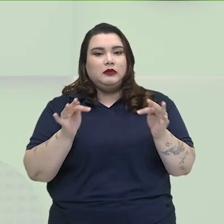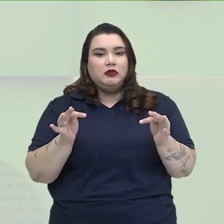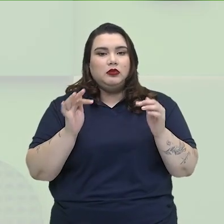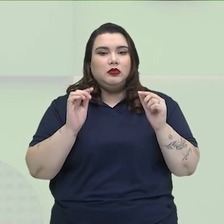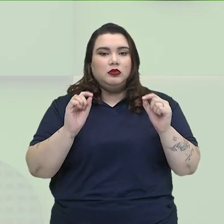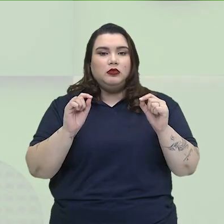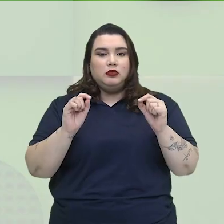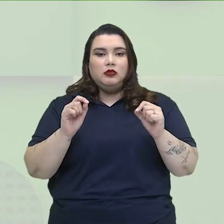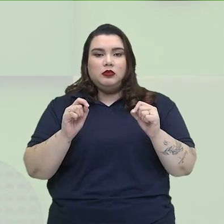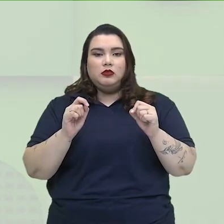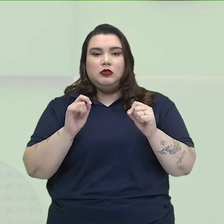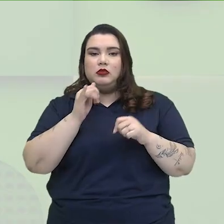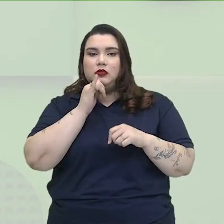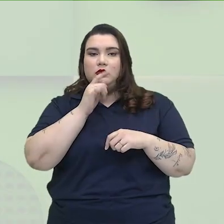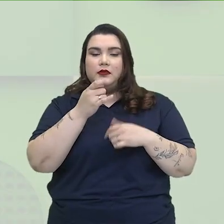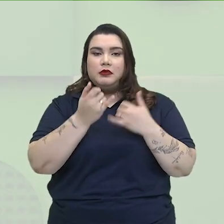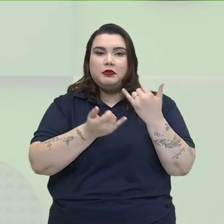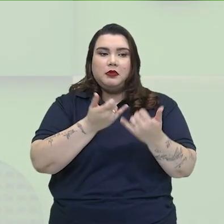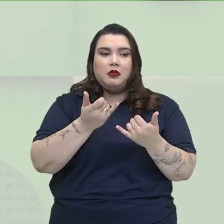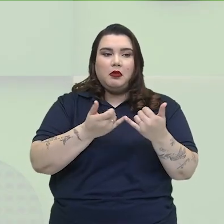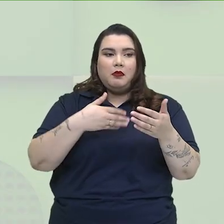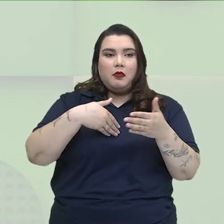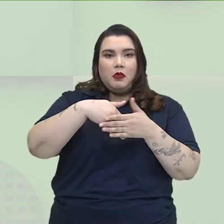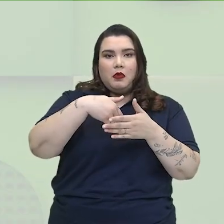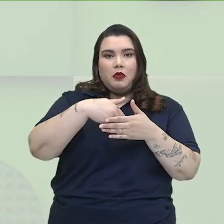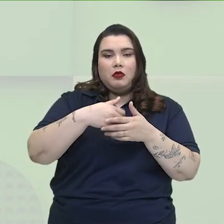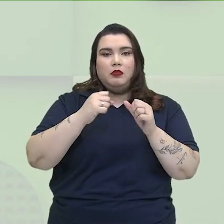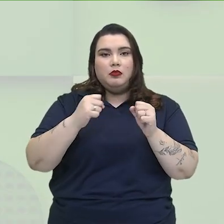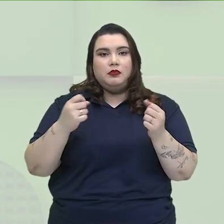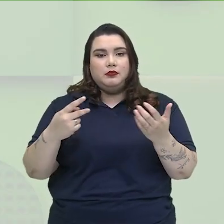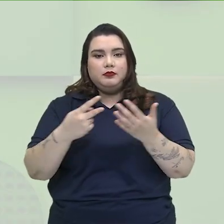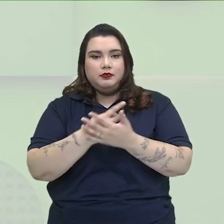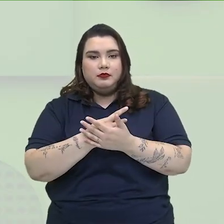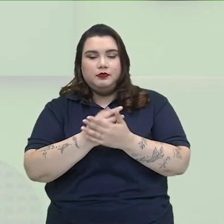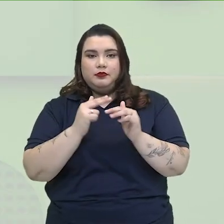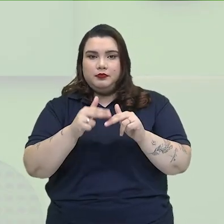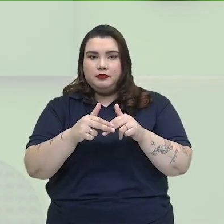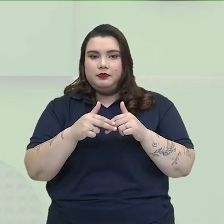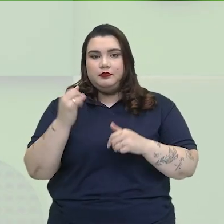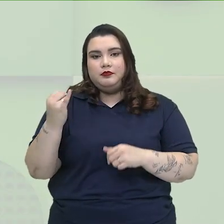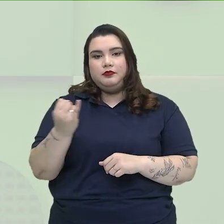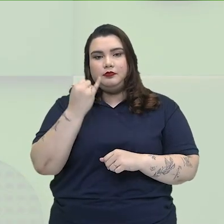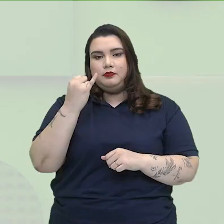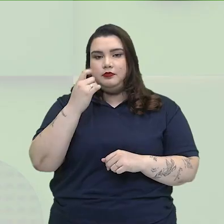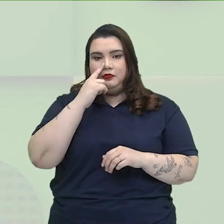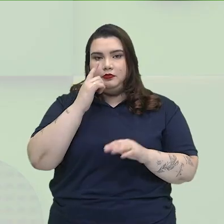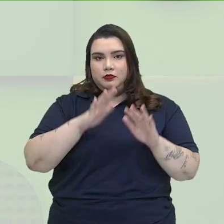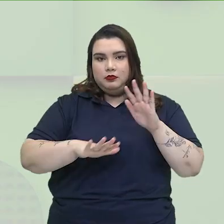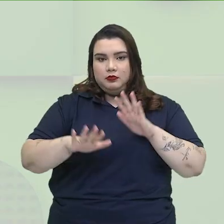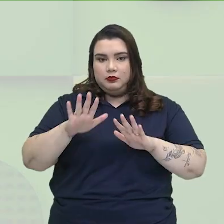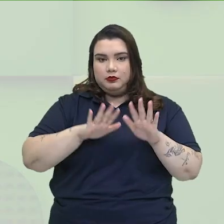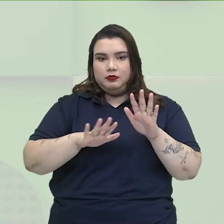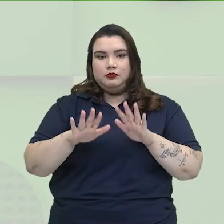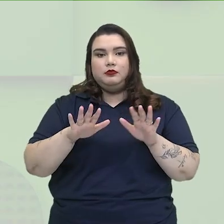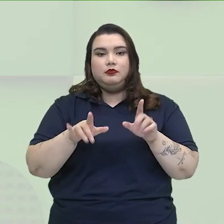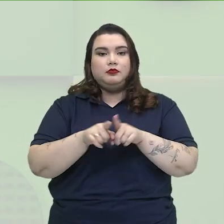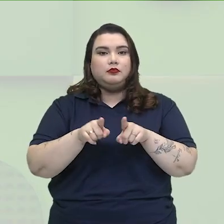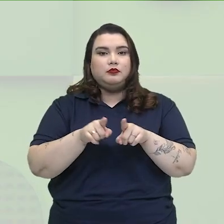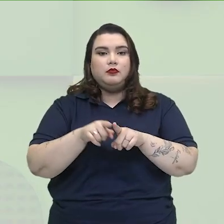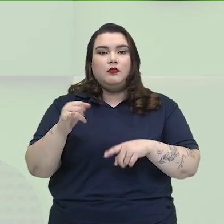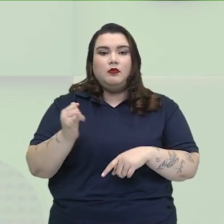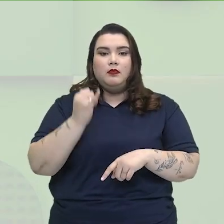de brincar de bola, tá bom? Então é importante tomar esses cuidados, né? É importante ter